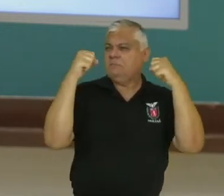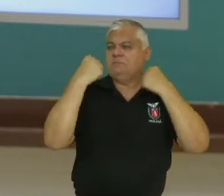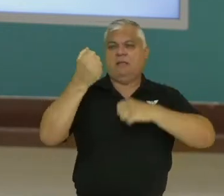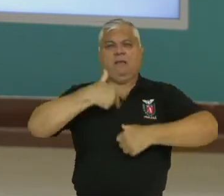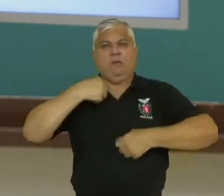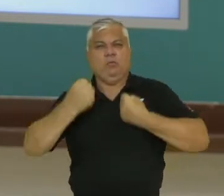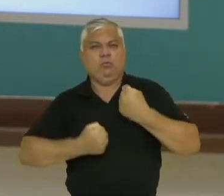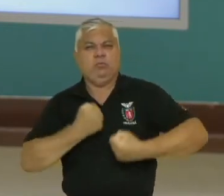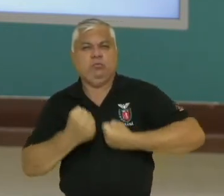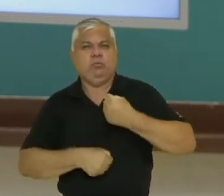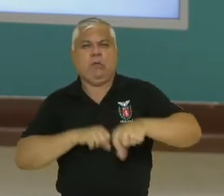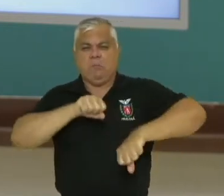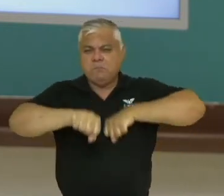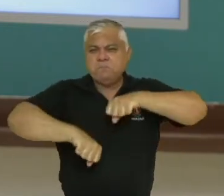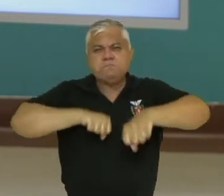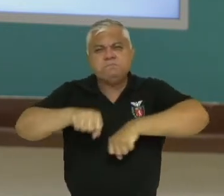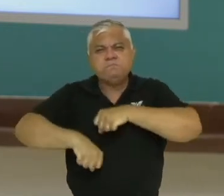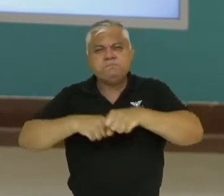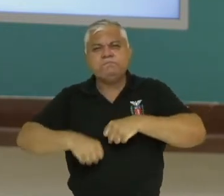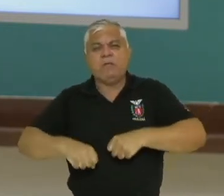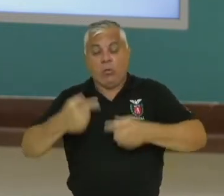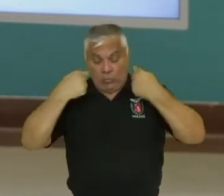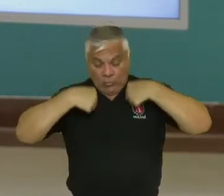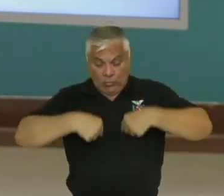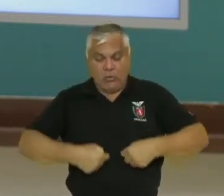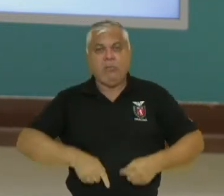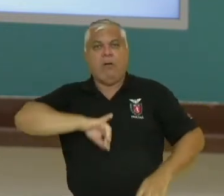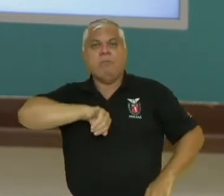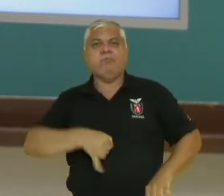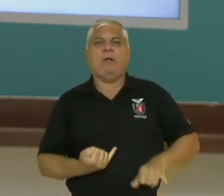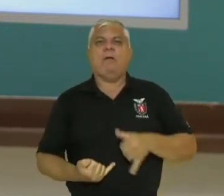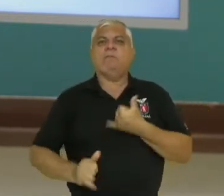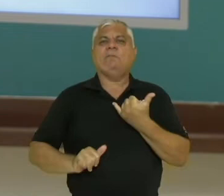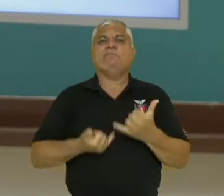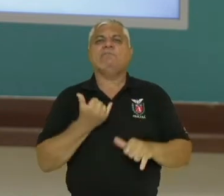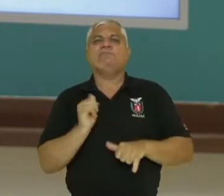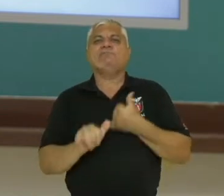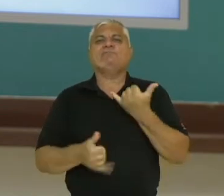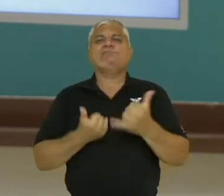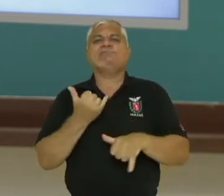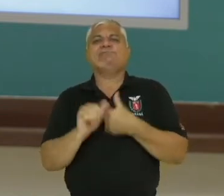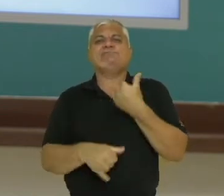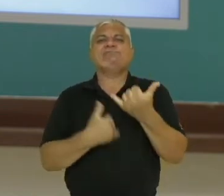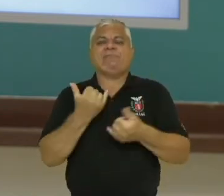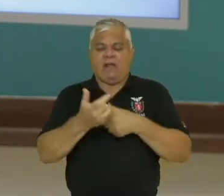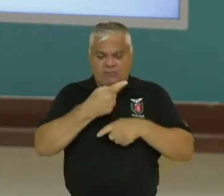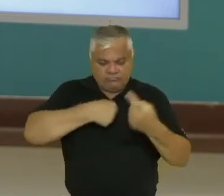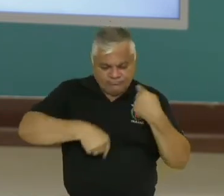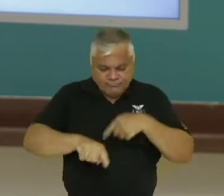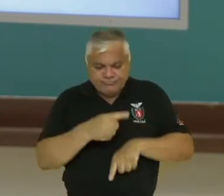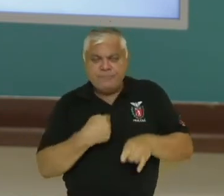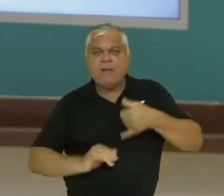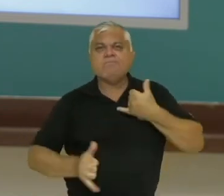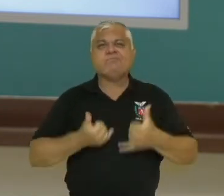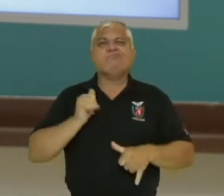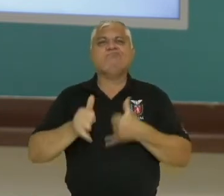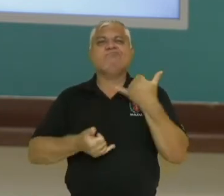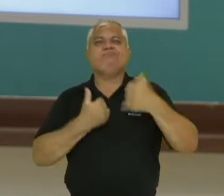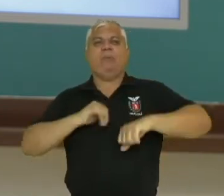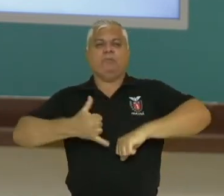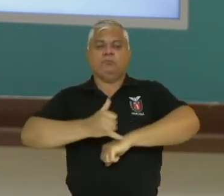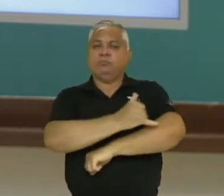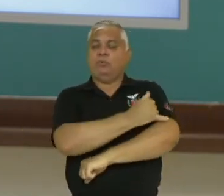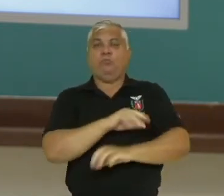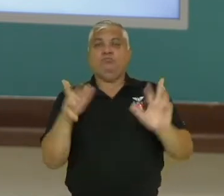movimenta, o seu corpo utiliza esses nutrientes. Ou seja, ele quebra, ele queima e você não acumula no seu